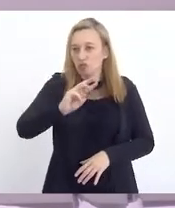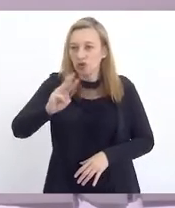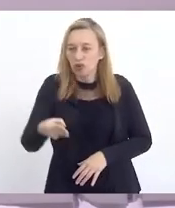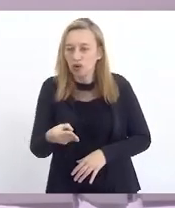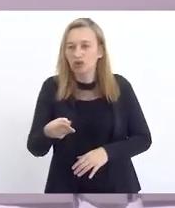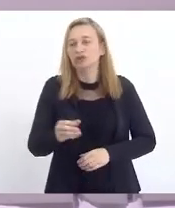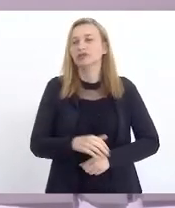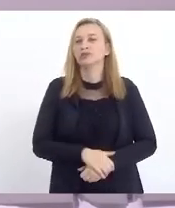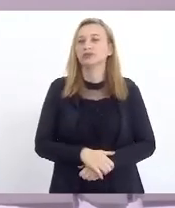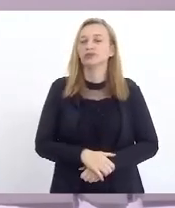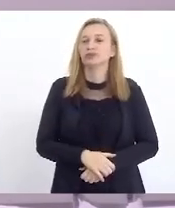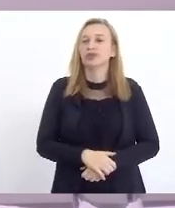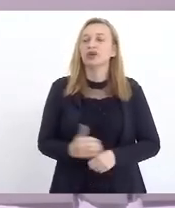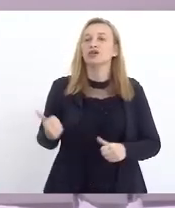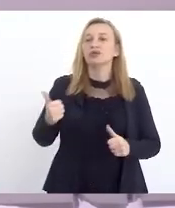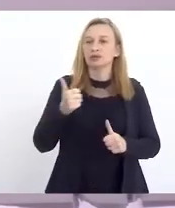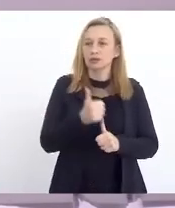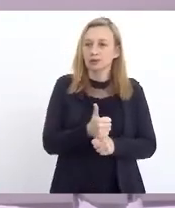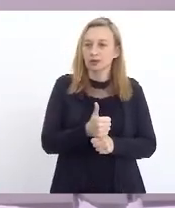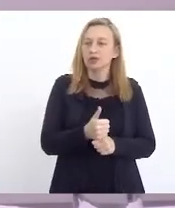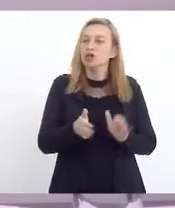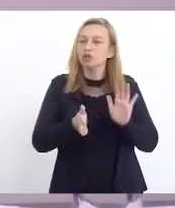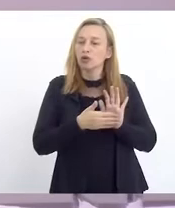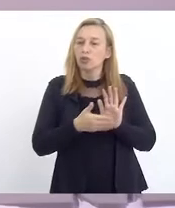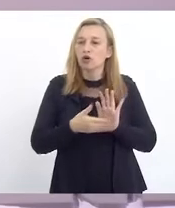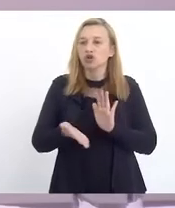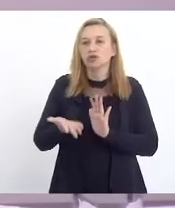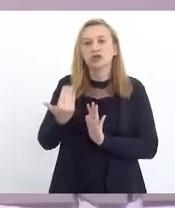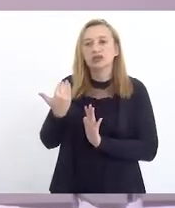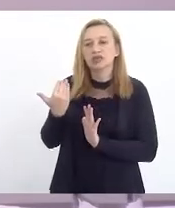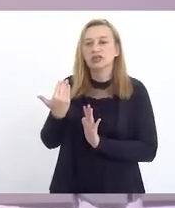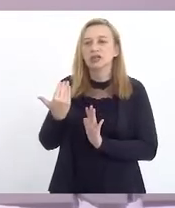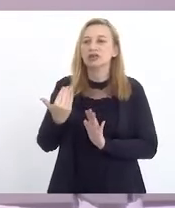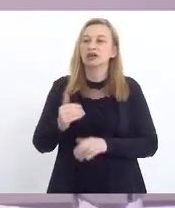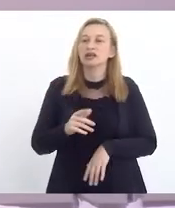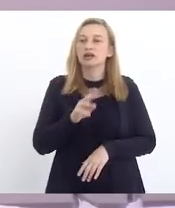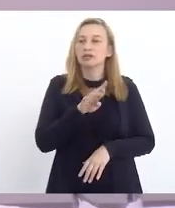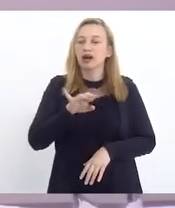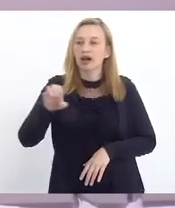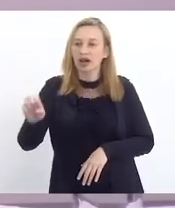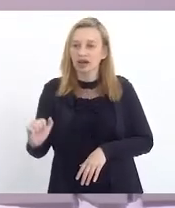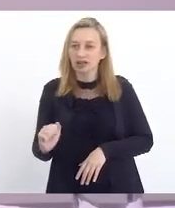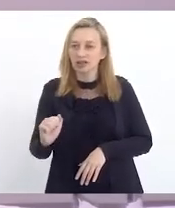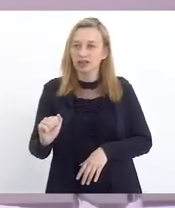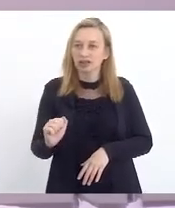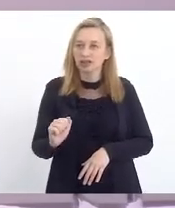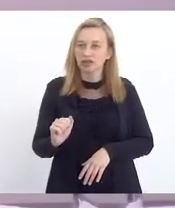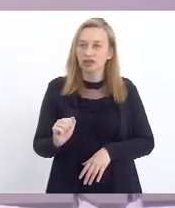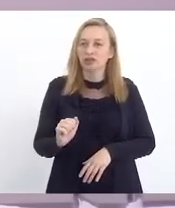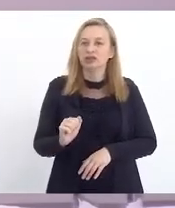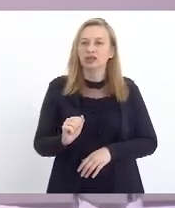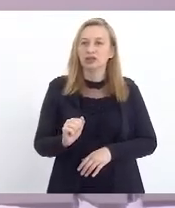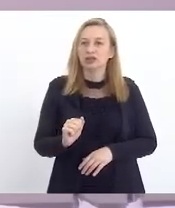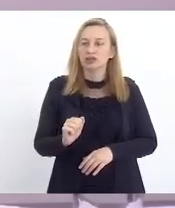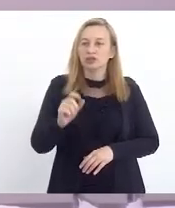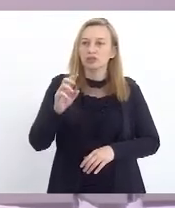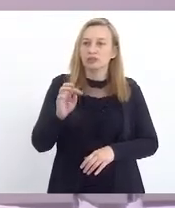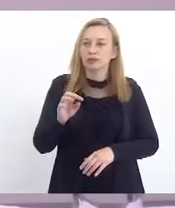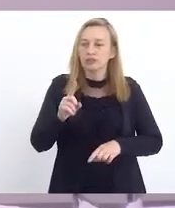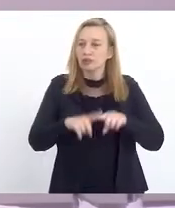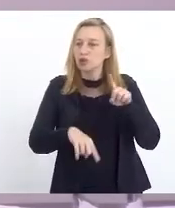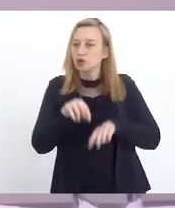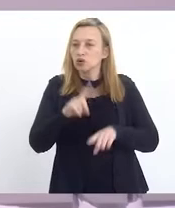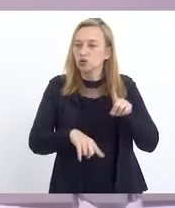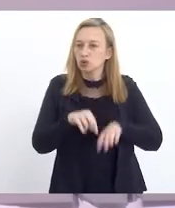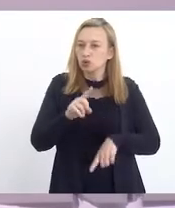por sua vez, assumiu lugar da proposta anterior, que era a barragem por geobags, gigantescos recipientes de material sintético,